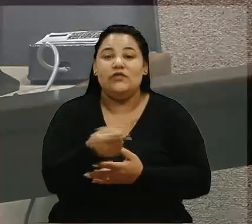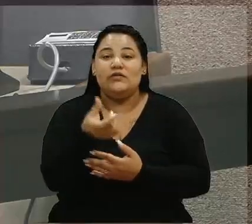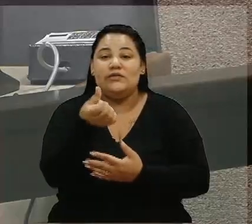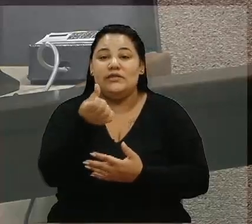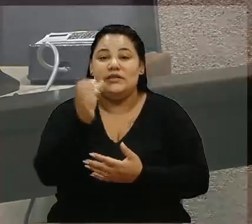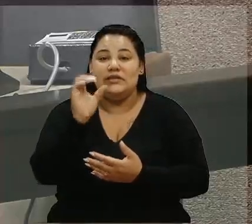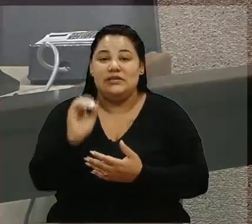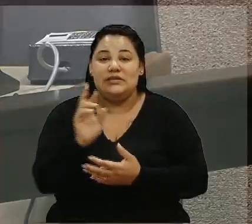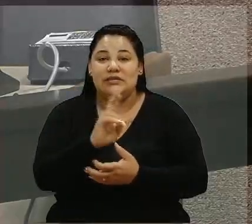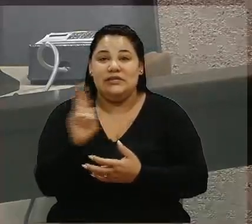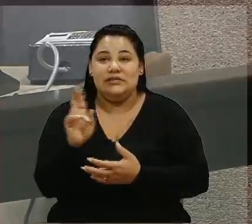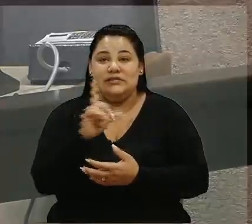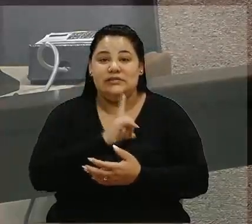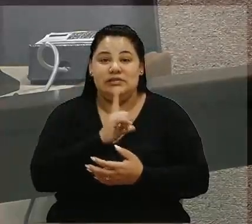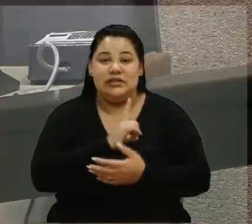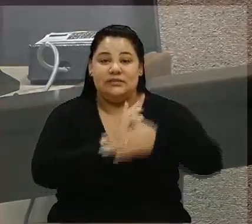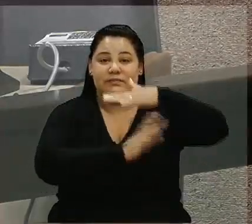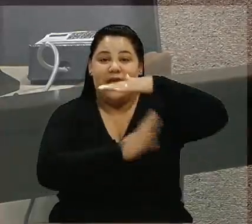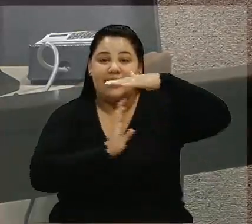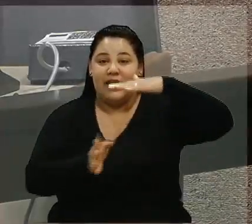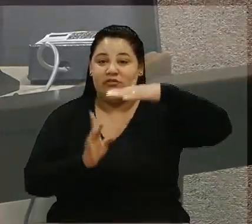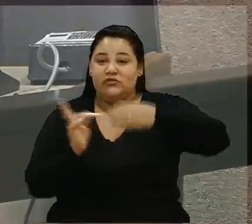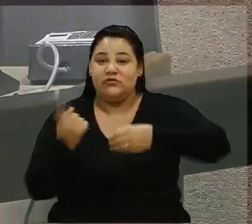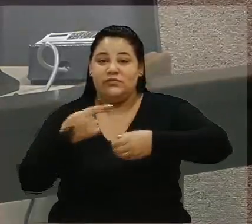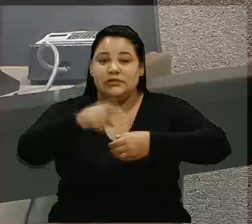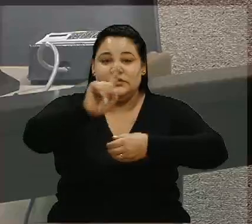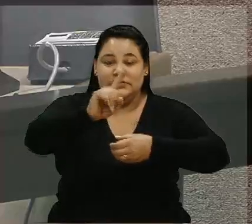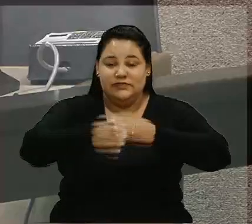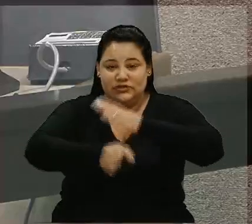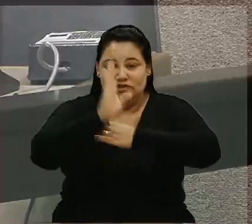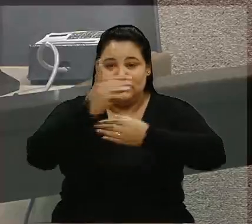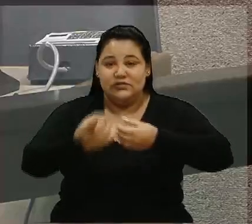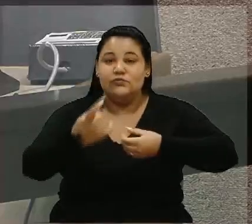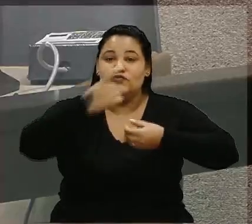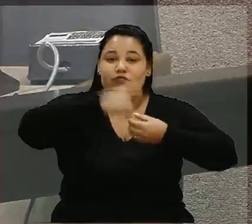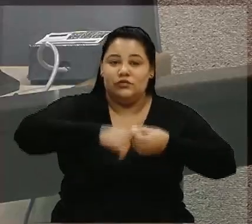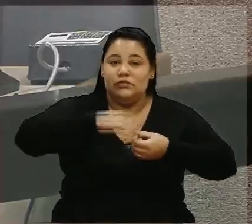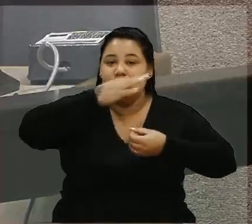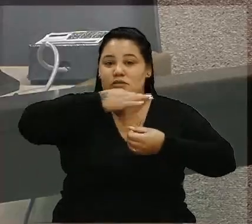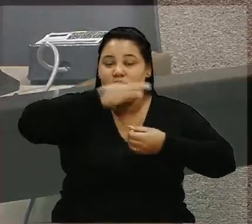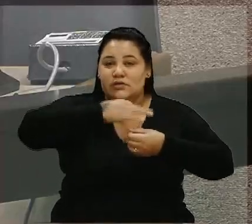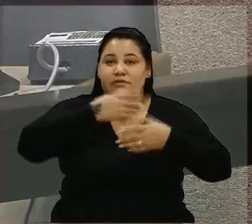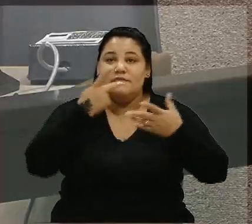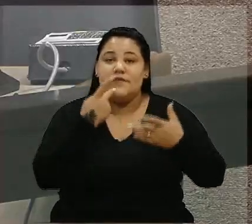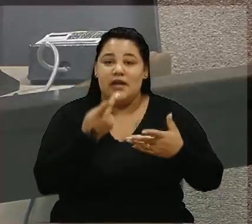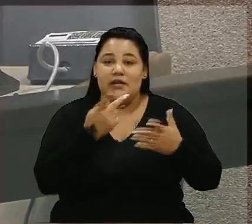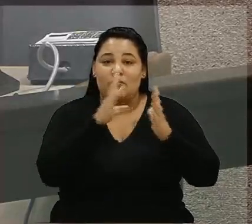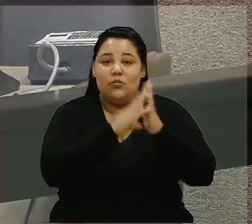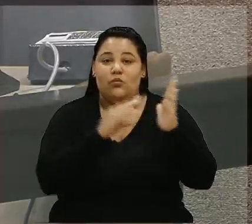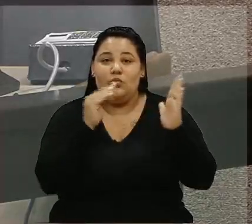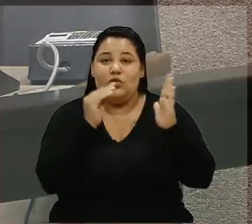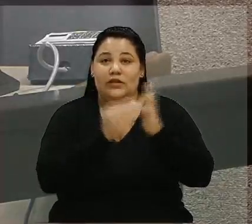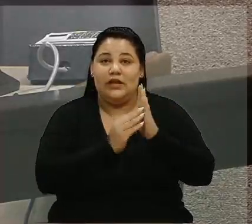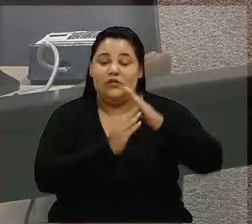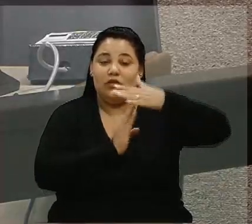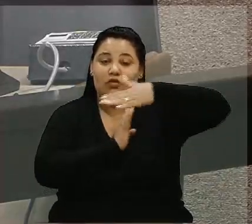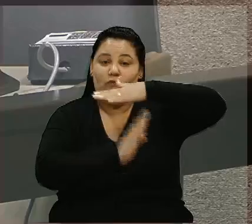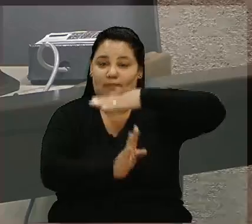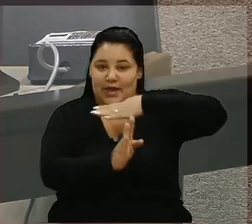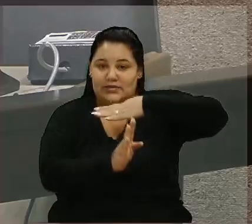48,60. Tem pedágio na ida e na volta. Diga-se de passagem, um modelo que quando você passa pela